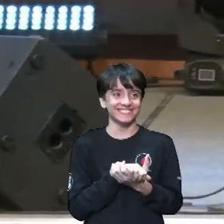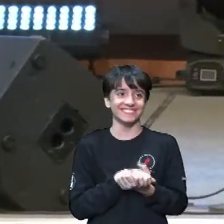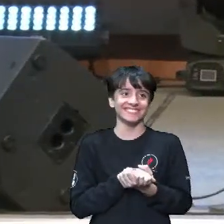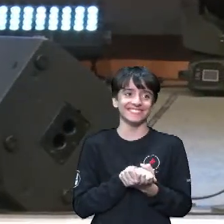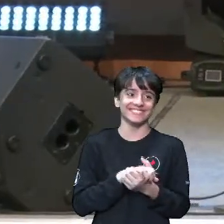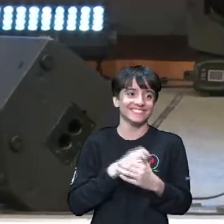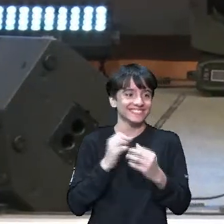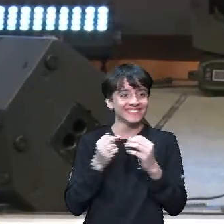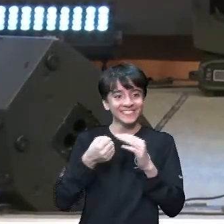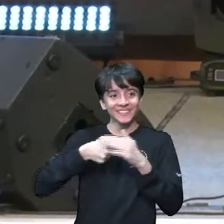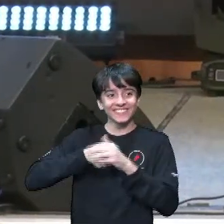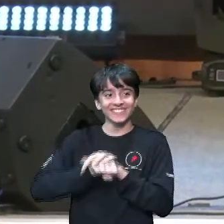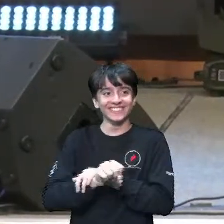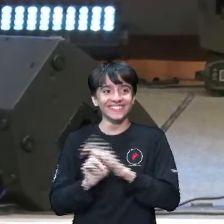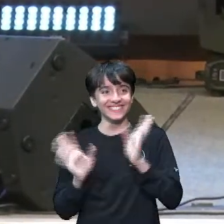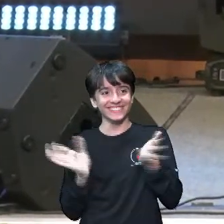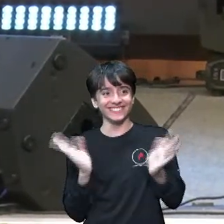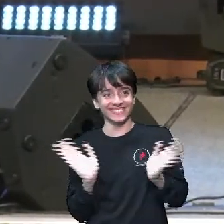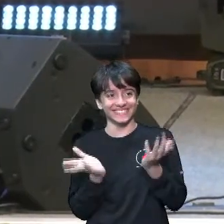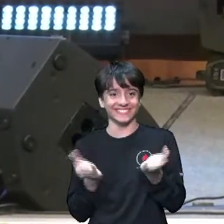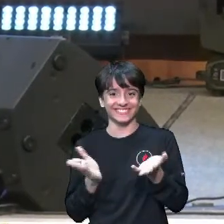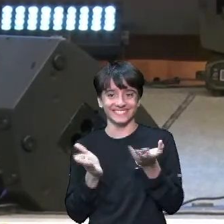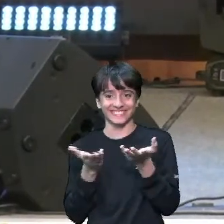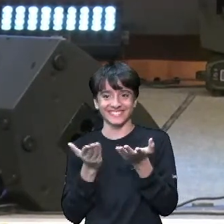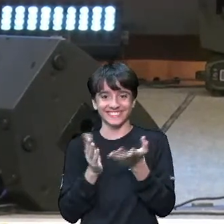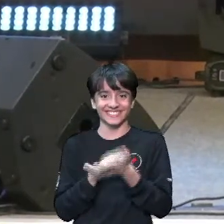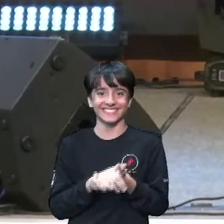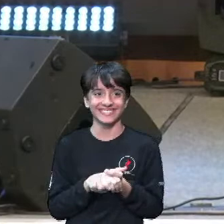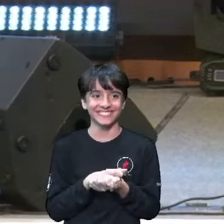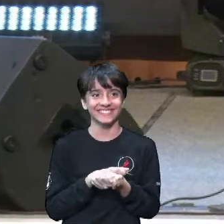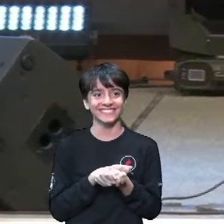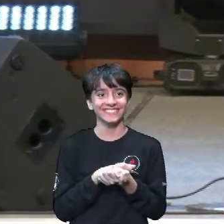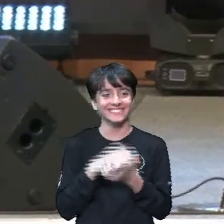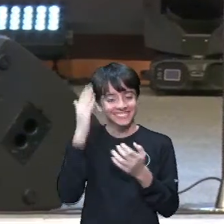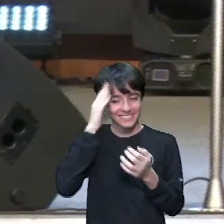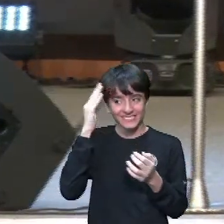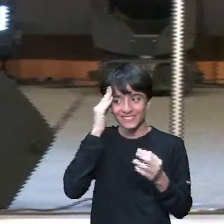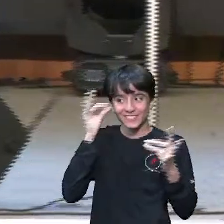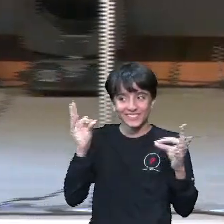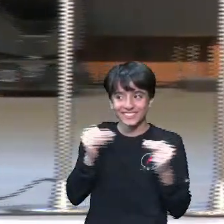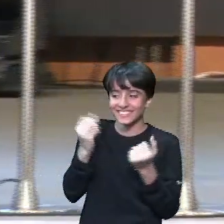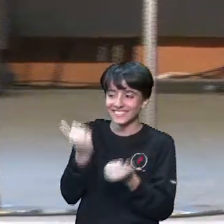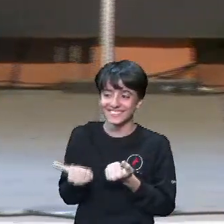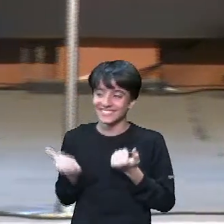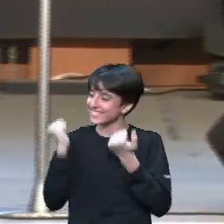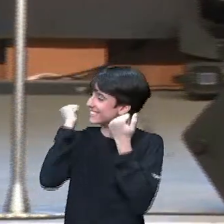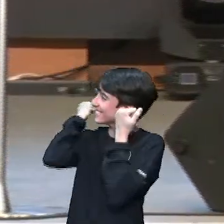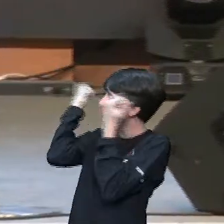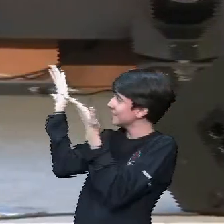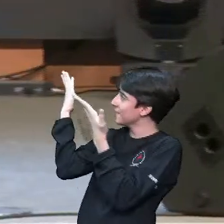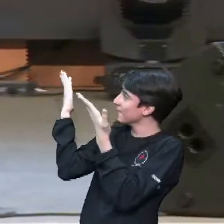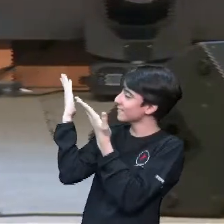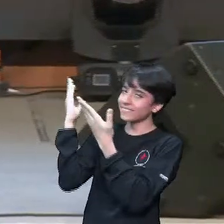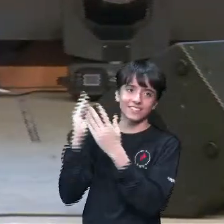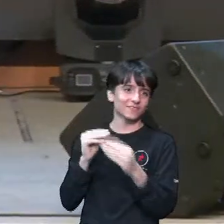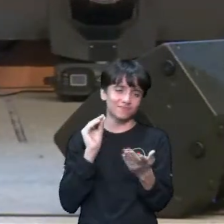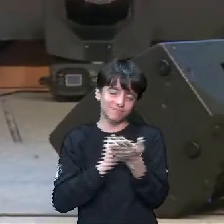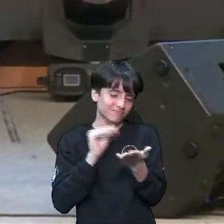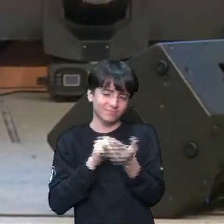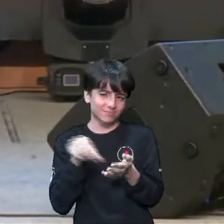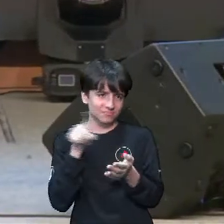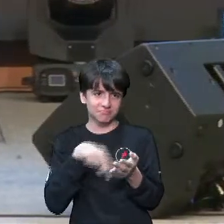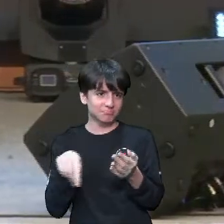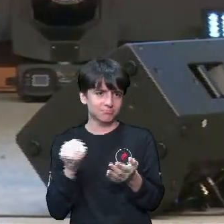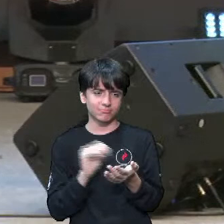te motivar a ofertar ao Senhor, sabendo que tudo aquilo que você entrega não vai fazer falta para você, porque Deus